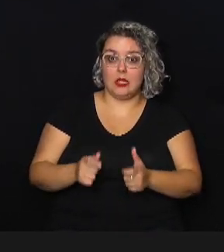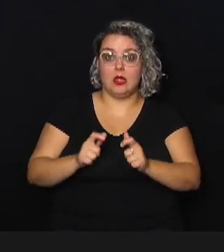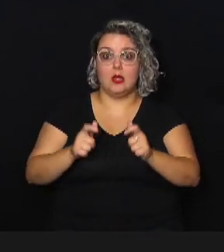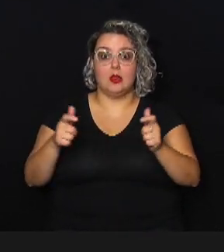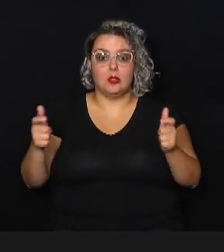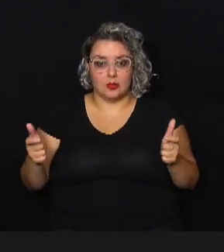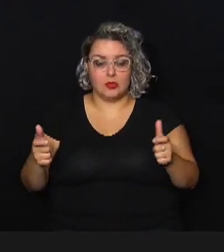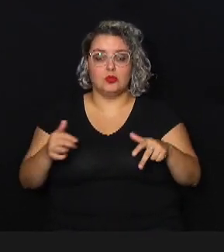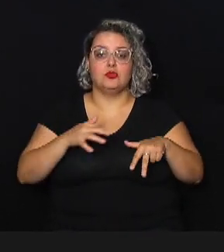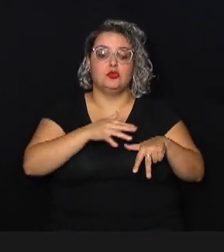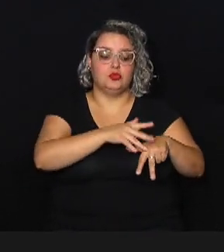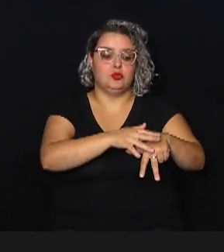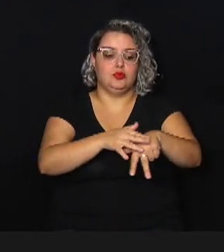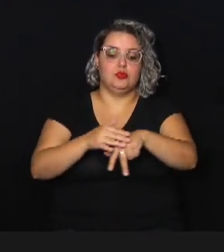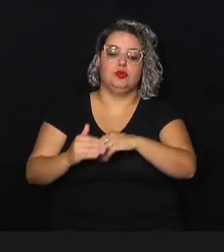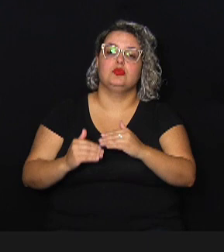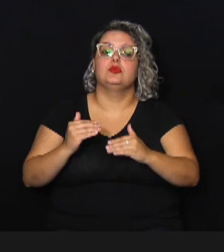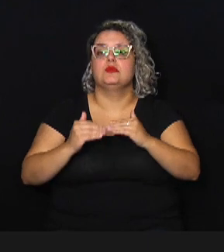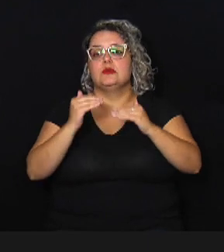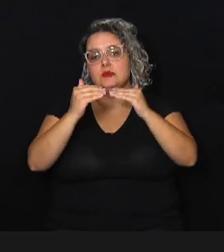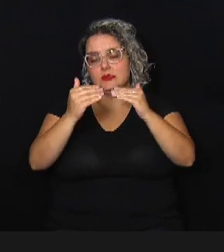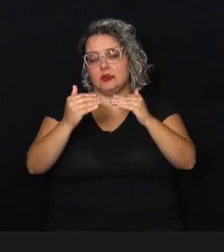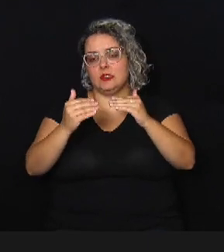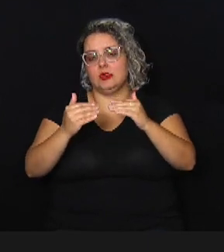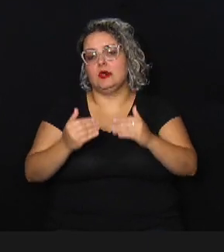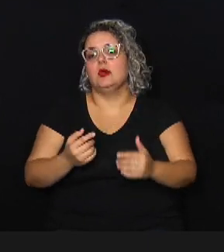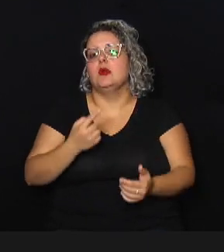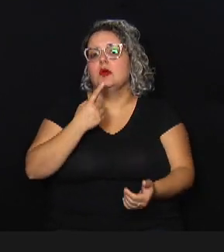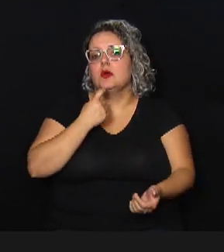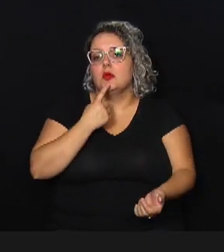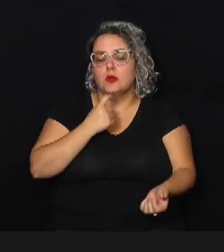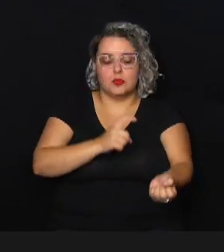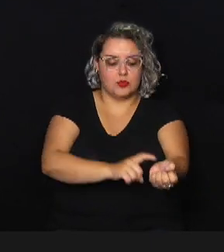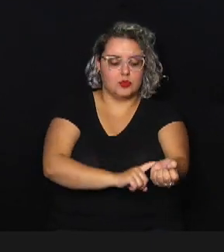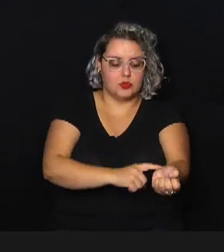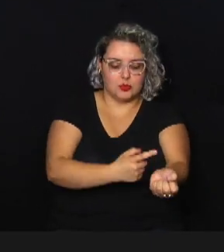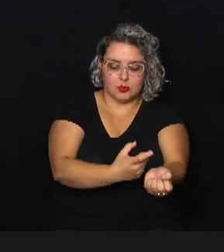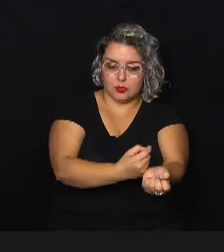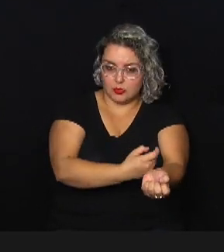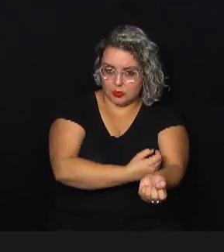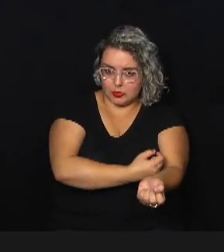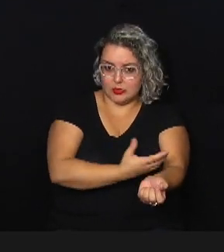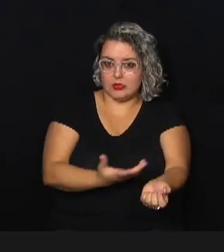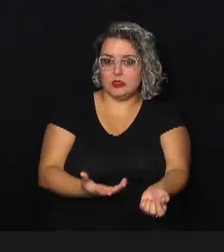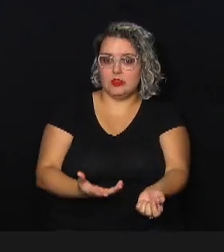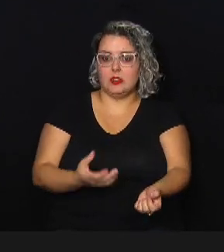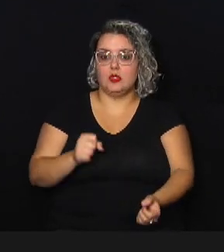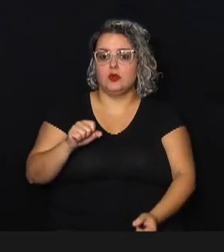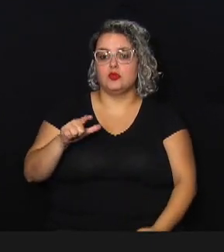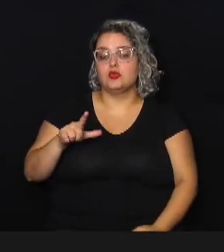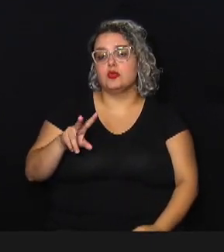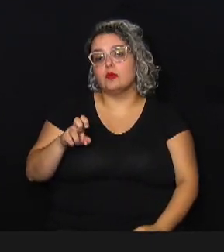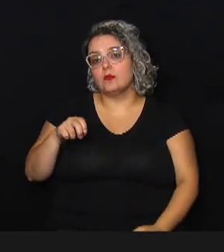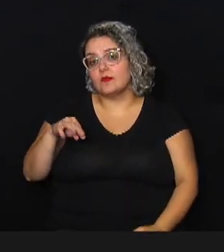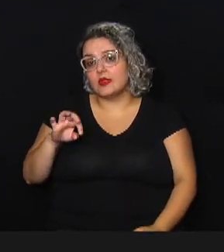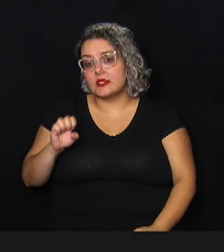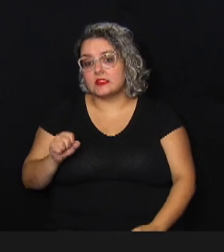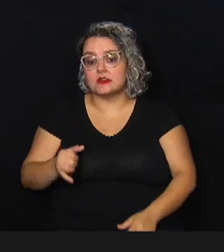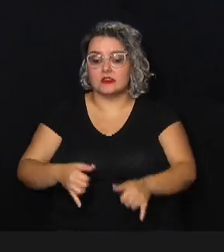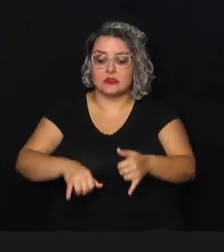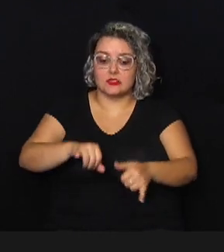daquele paciente em desenvolver a leucemia. Por exemplo, exposição aos solventes químicos,